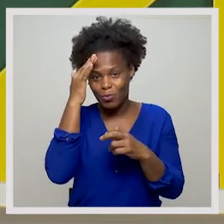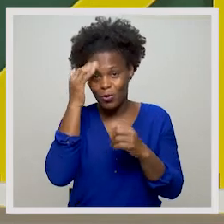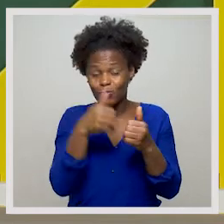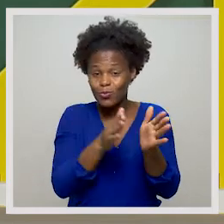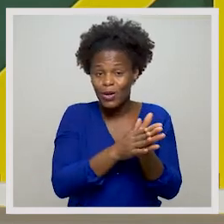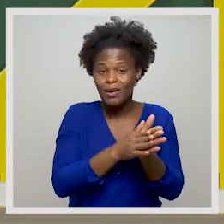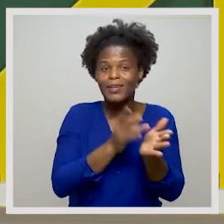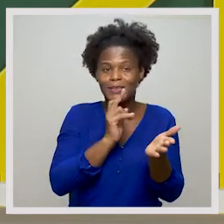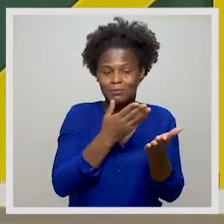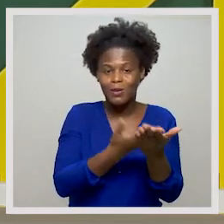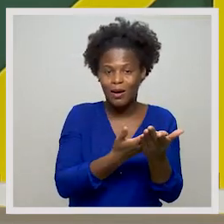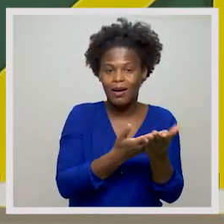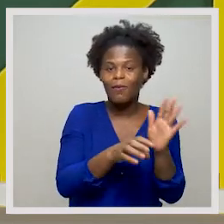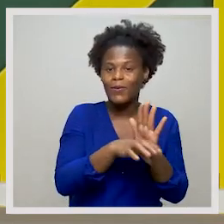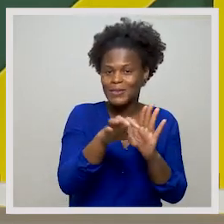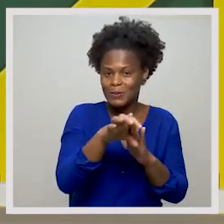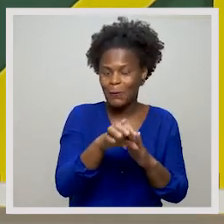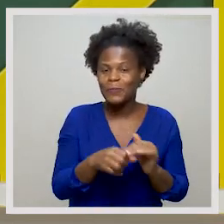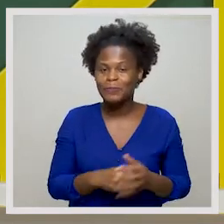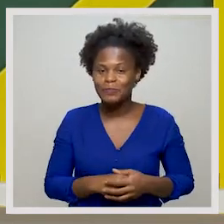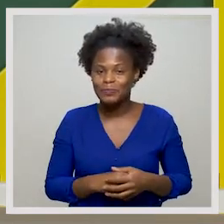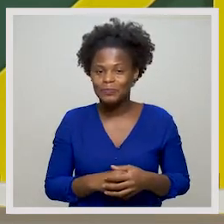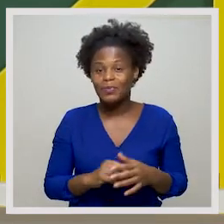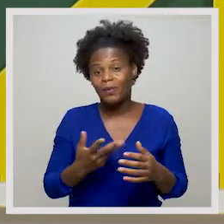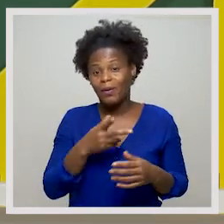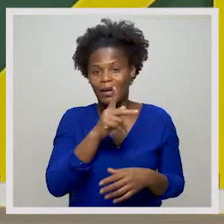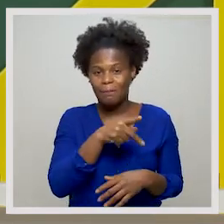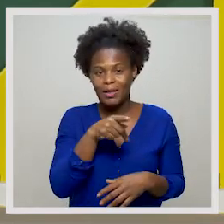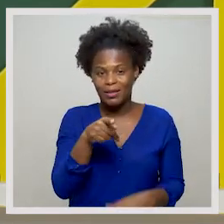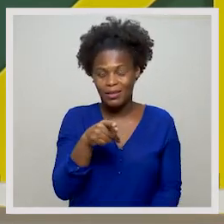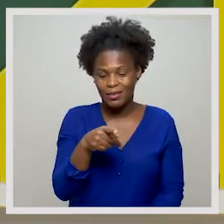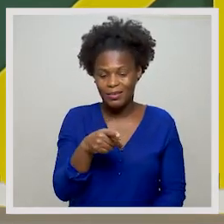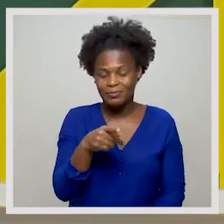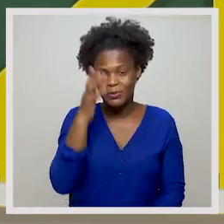número inteiro que satisfaz esta condição. Então, o k